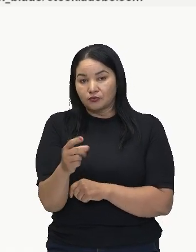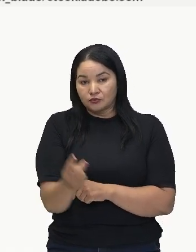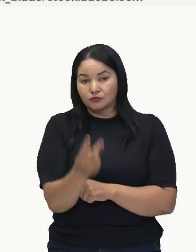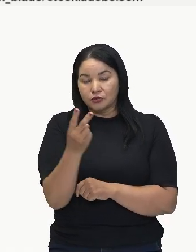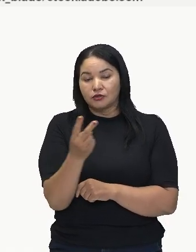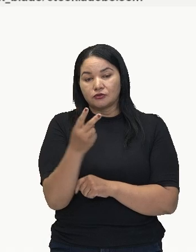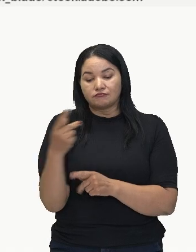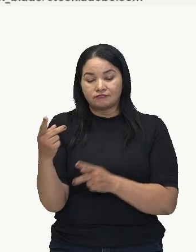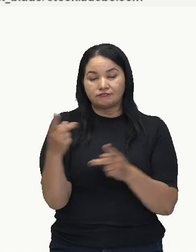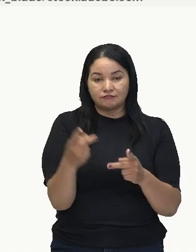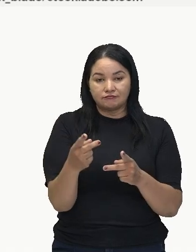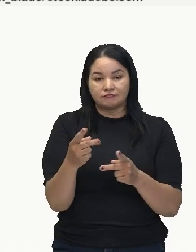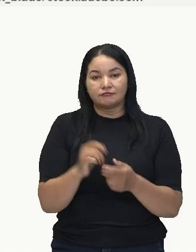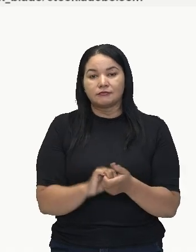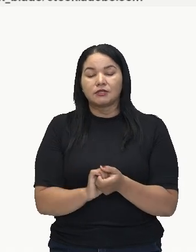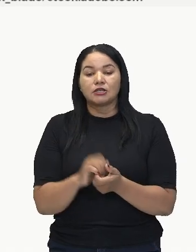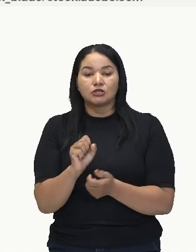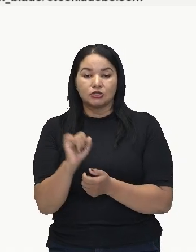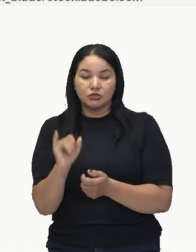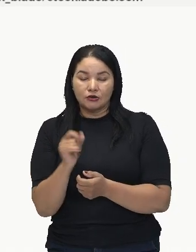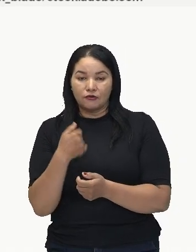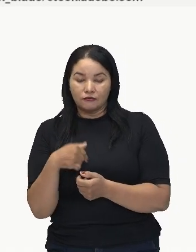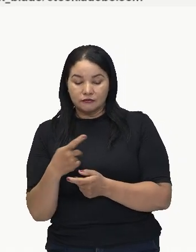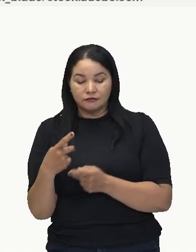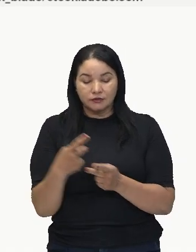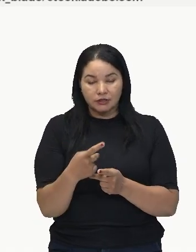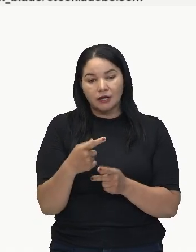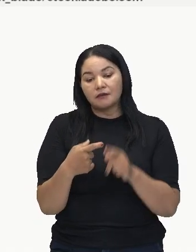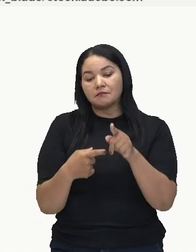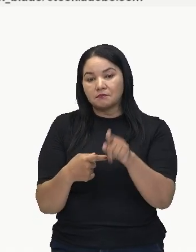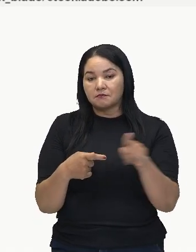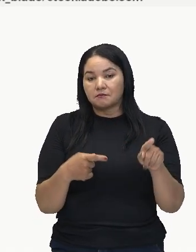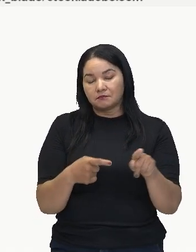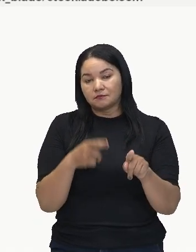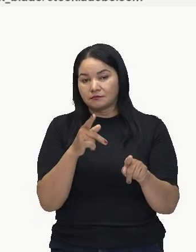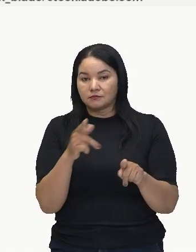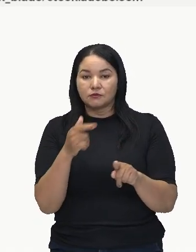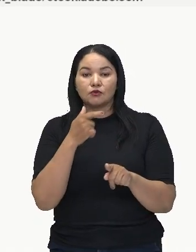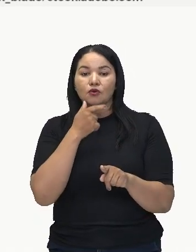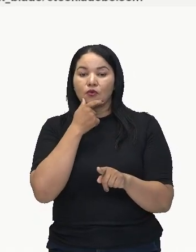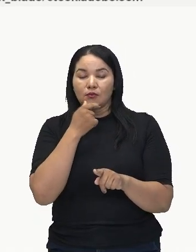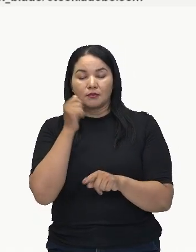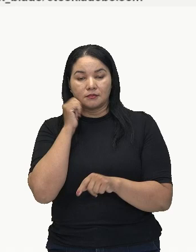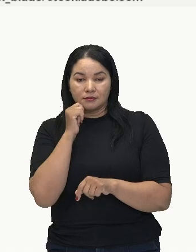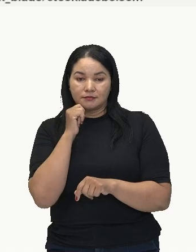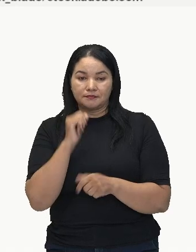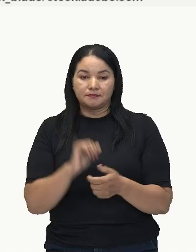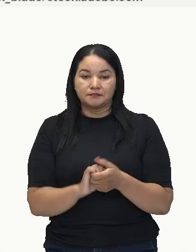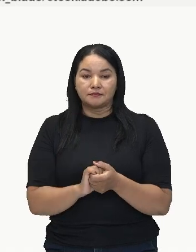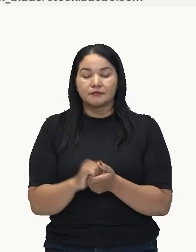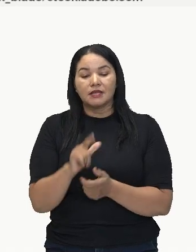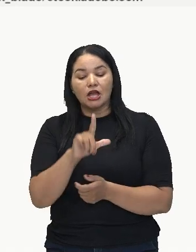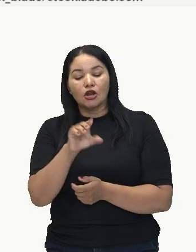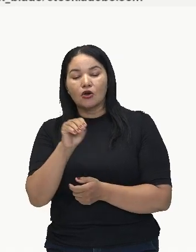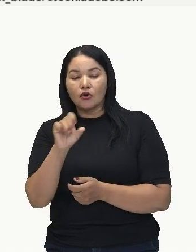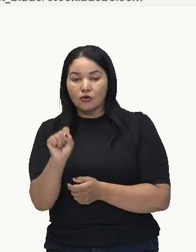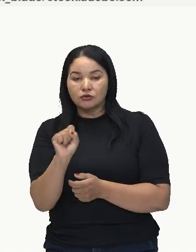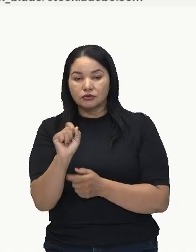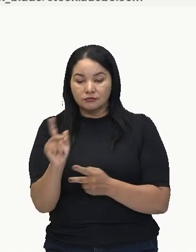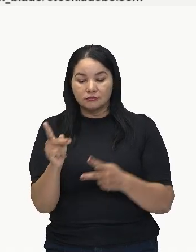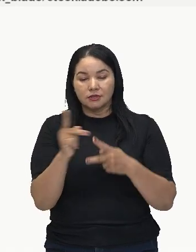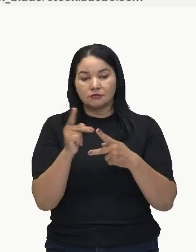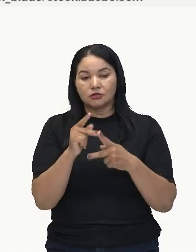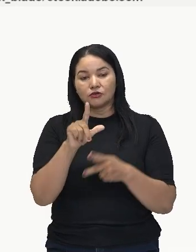quem visita, visita alguém. A quem visitaste? A Juan e Ana. Los visité e eles estão muito